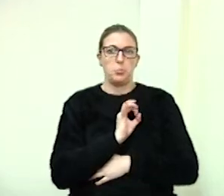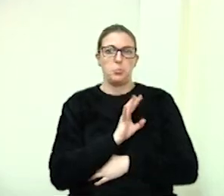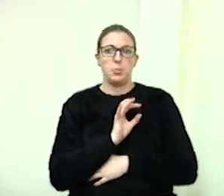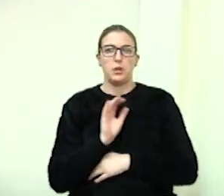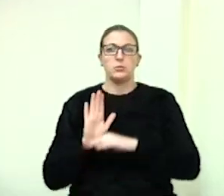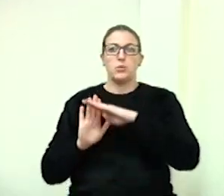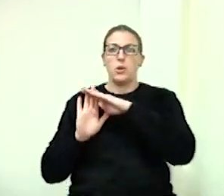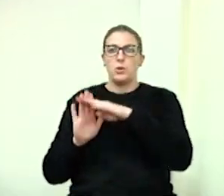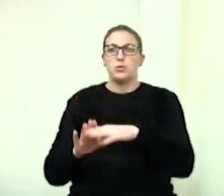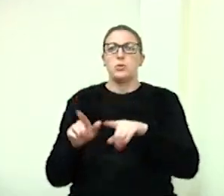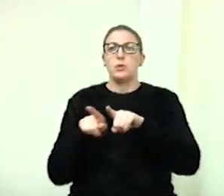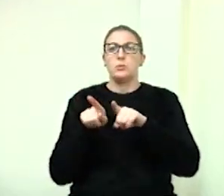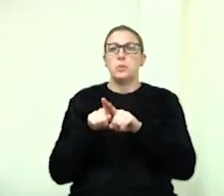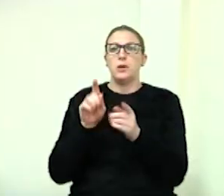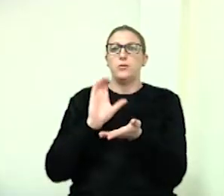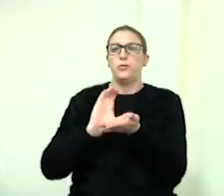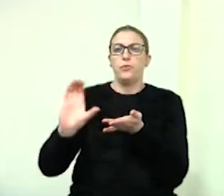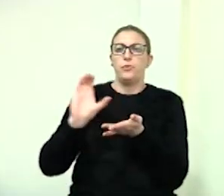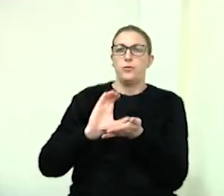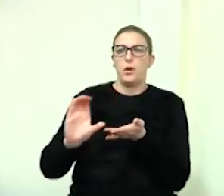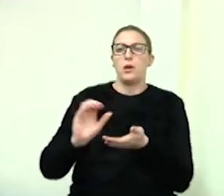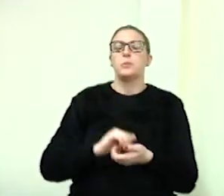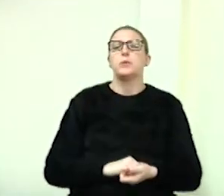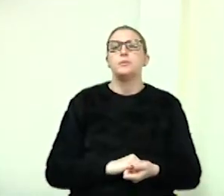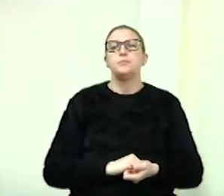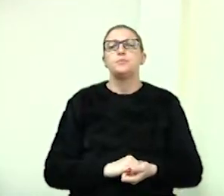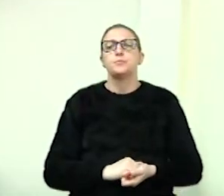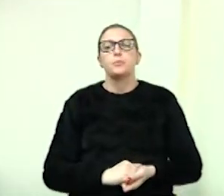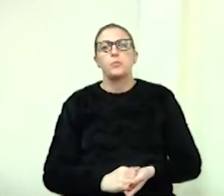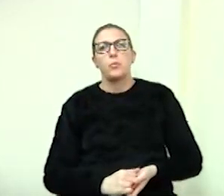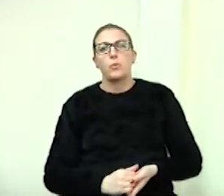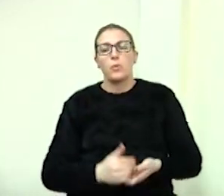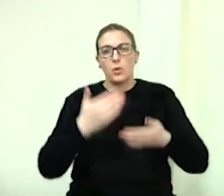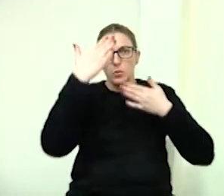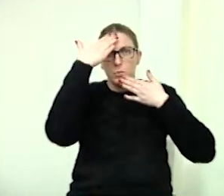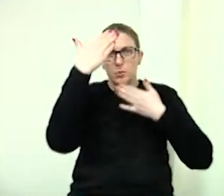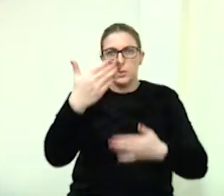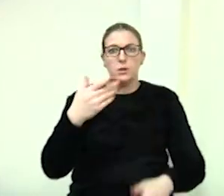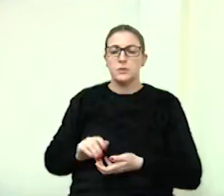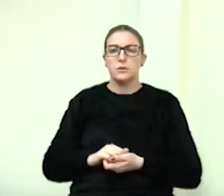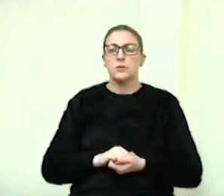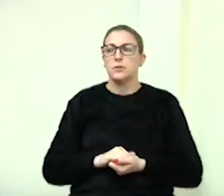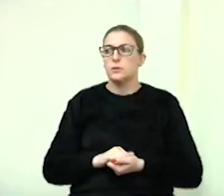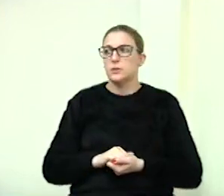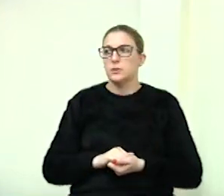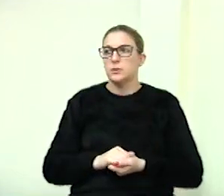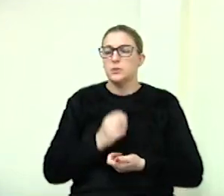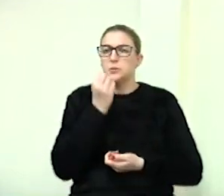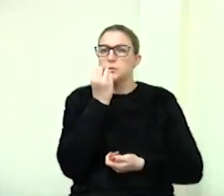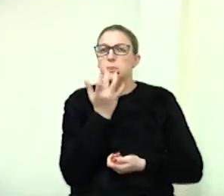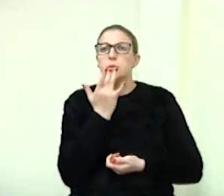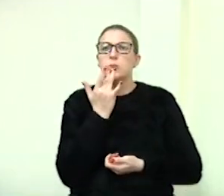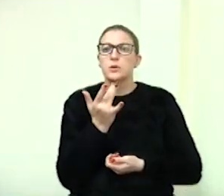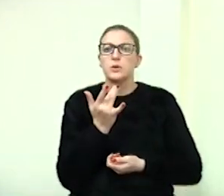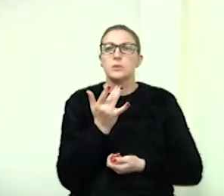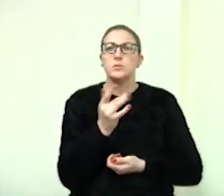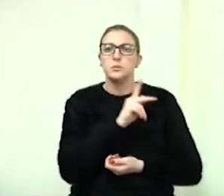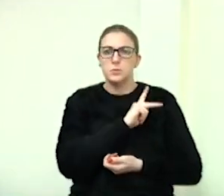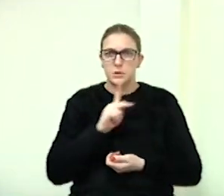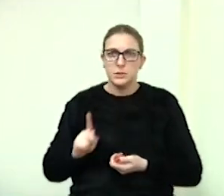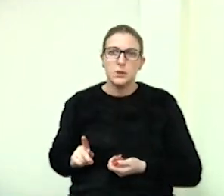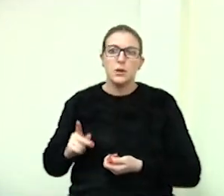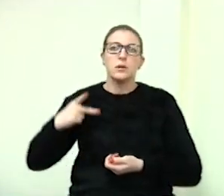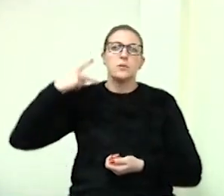meses. Obrigado, senhor presidente. Obrigado, vereador Rafael. Com a palavra, o vereador André Jukowski. Boa tarde, senhor presidente. Boa tarde,